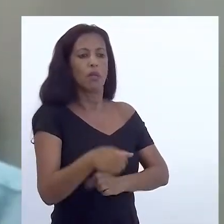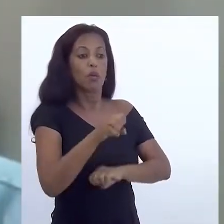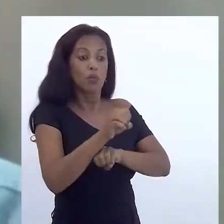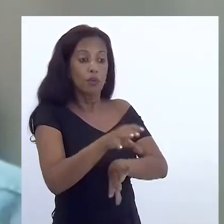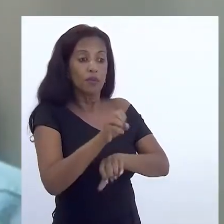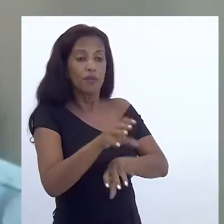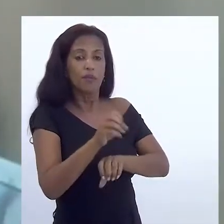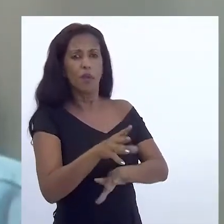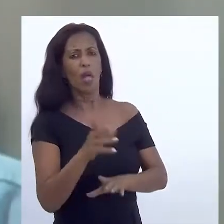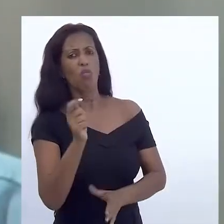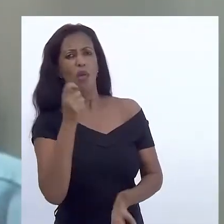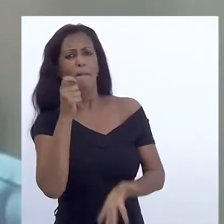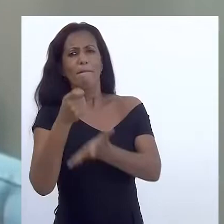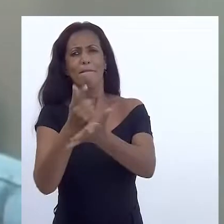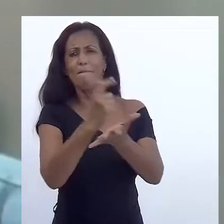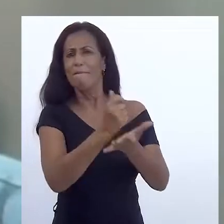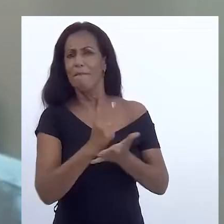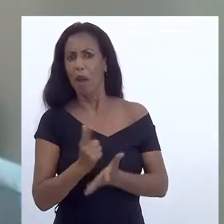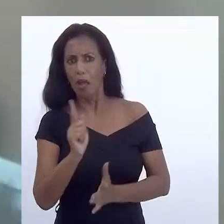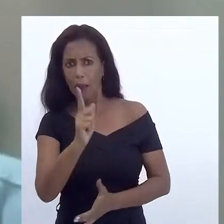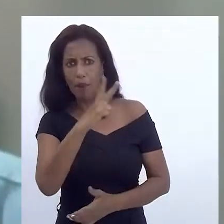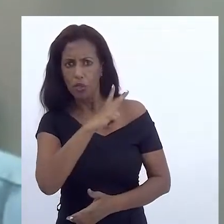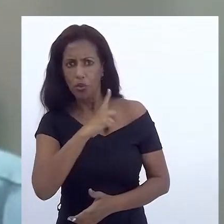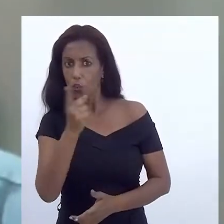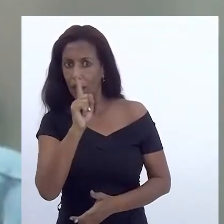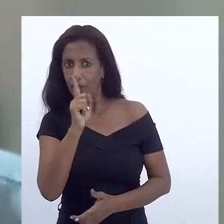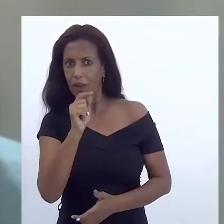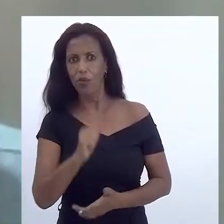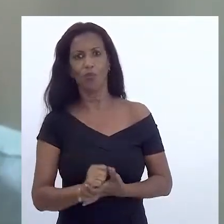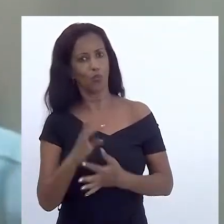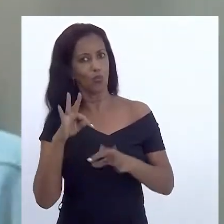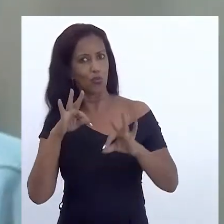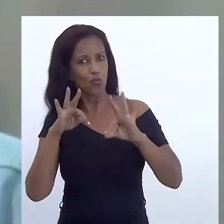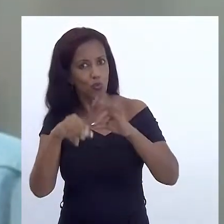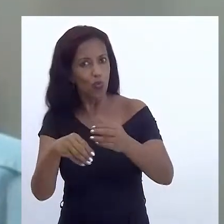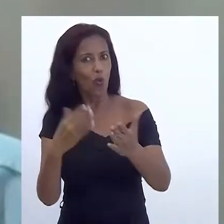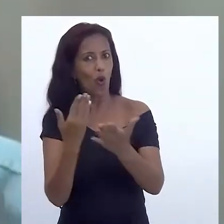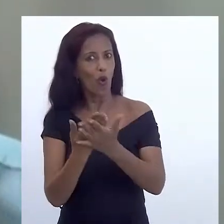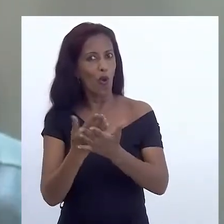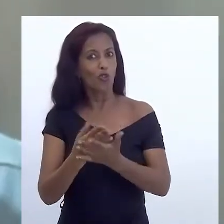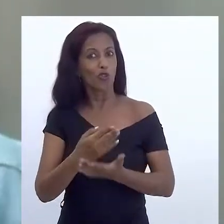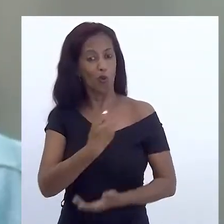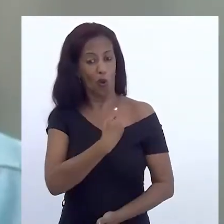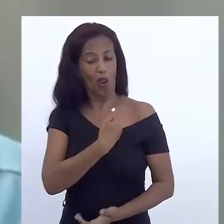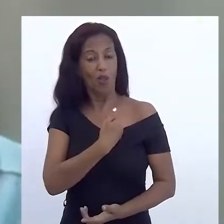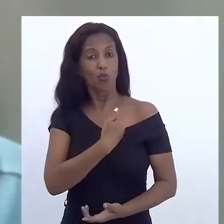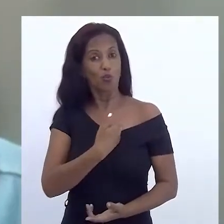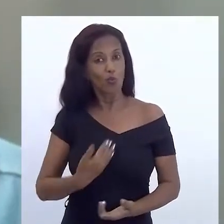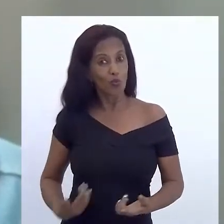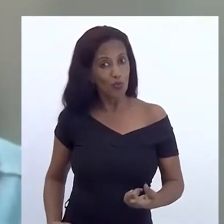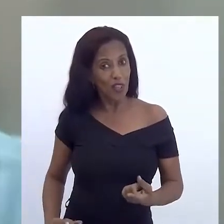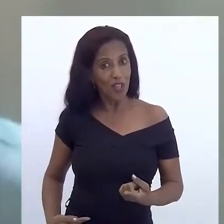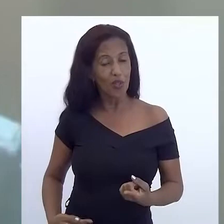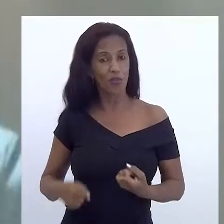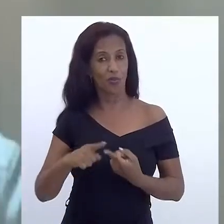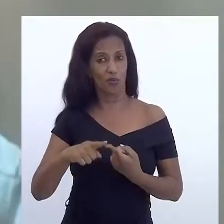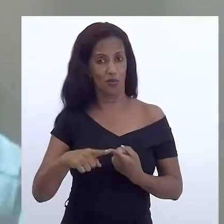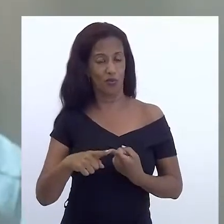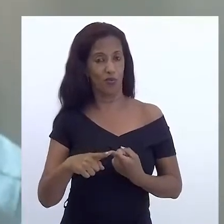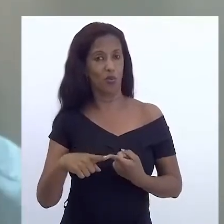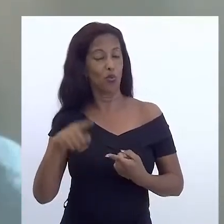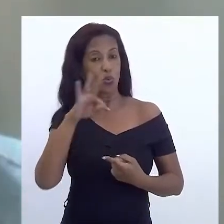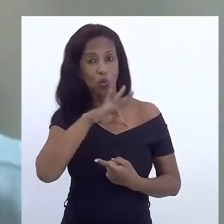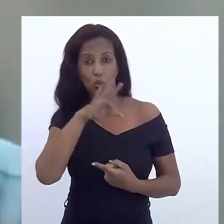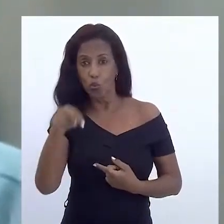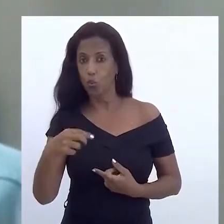na educação, não investindo em pagar colégio, não, porque toda a formação foi escola municipal, colégio federal, colégio de segunda e universidade